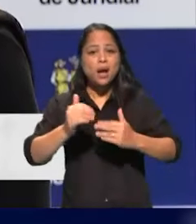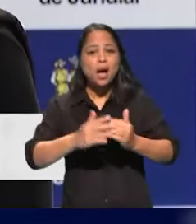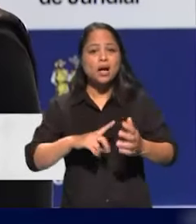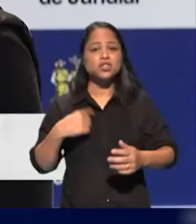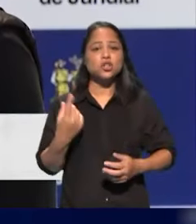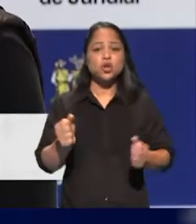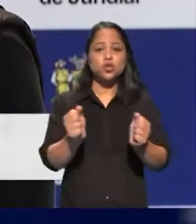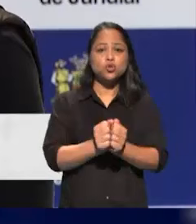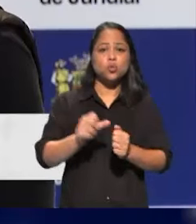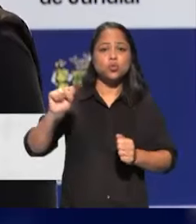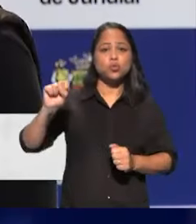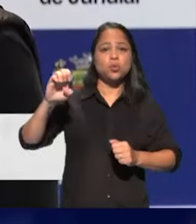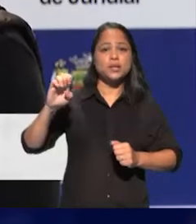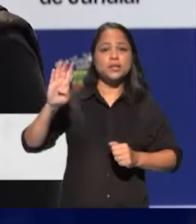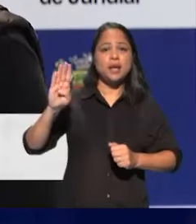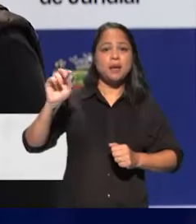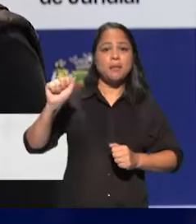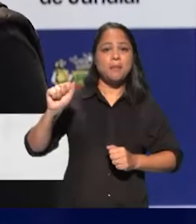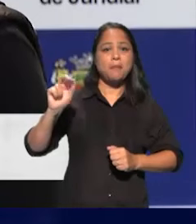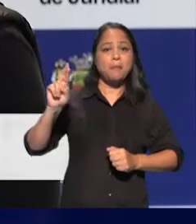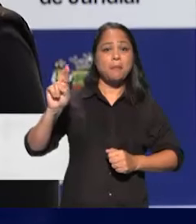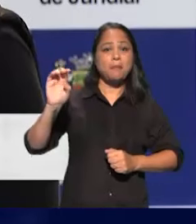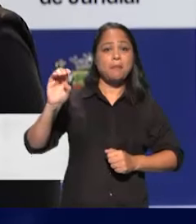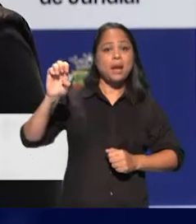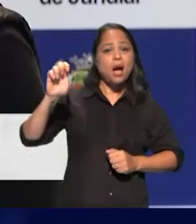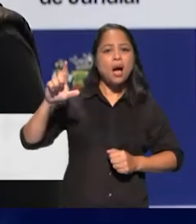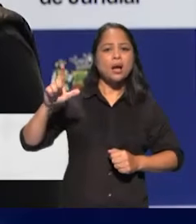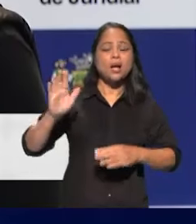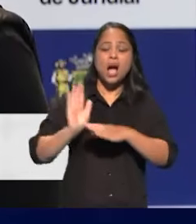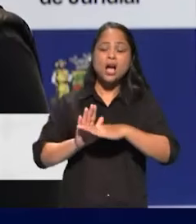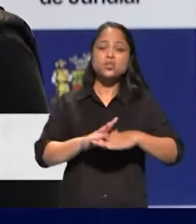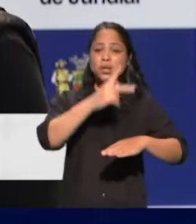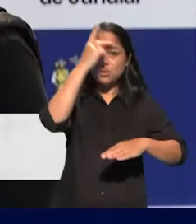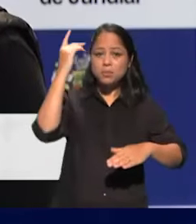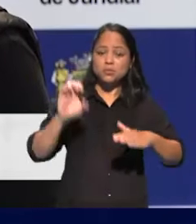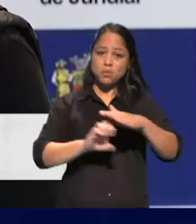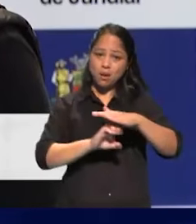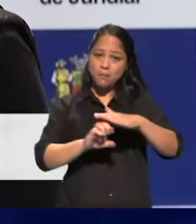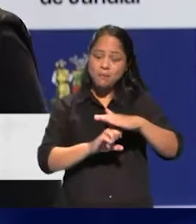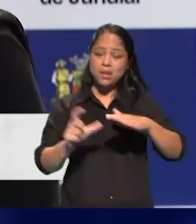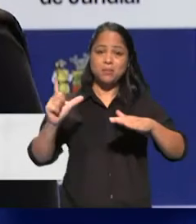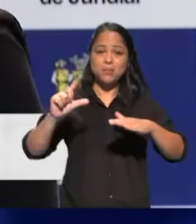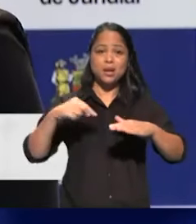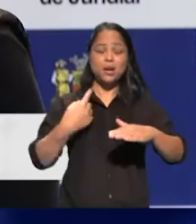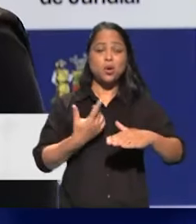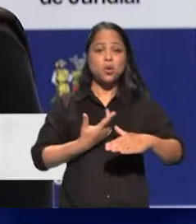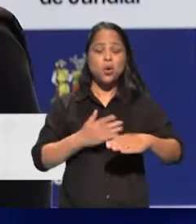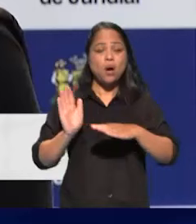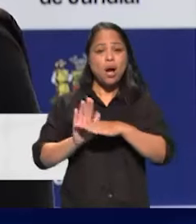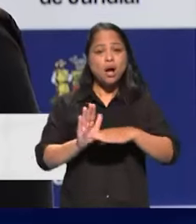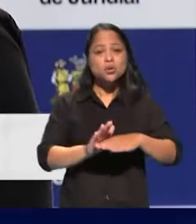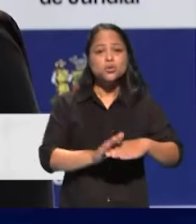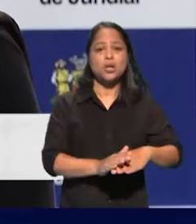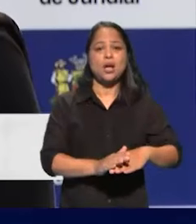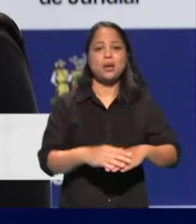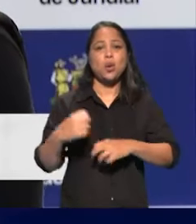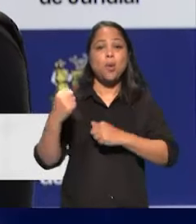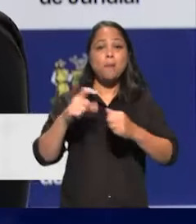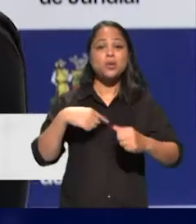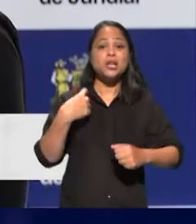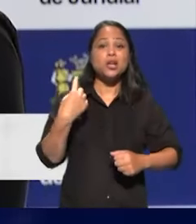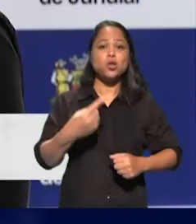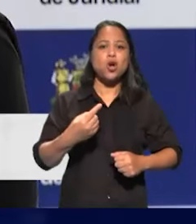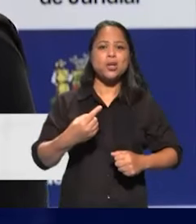aqui apoiando os pequenos micos médios empreendedores requalificando as pessoal para poder passar nesse estágio dessa fase